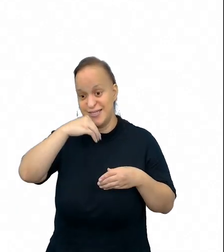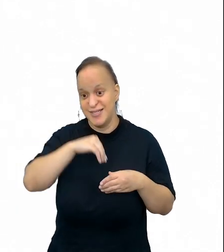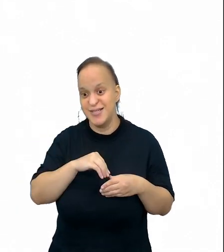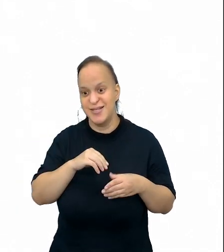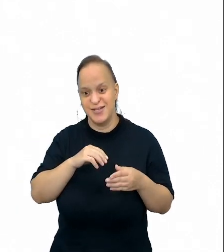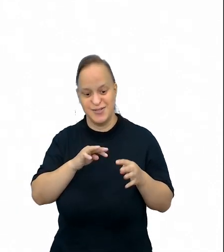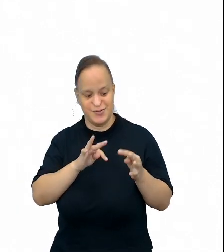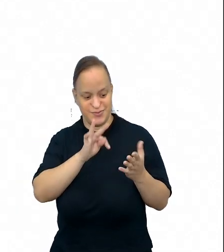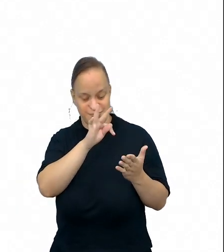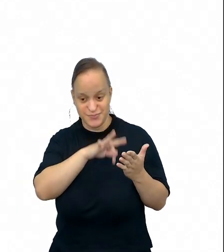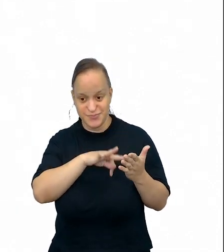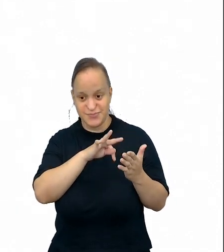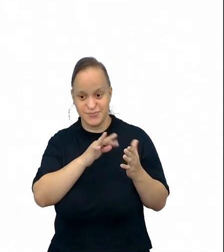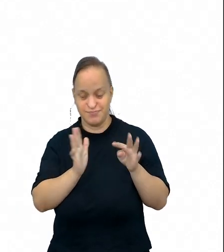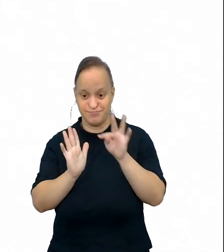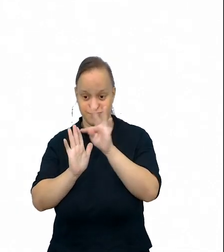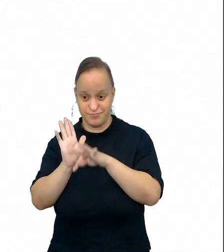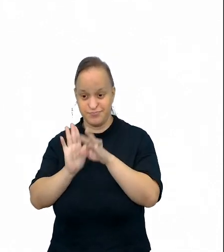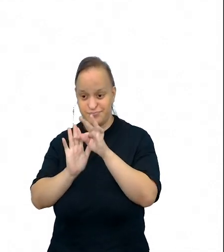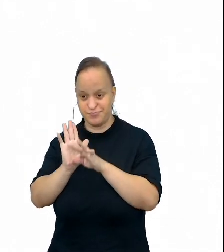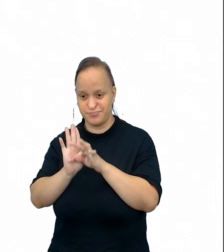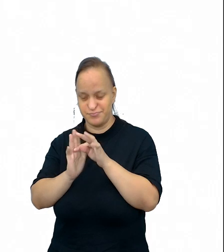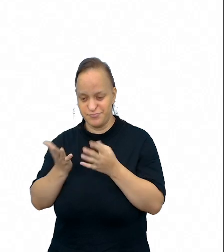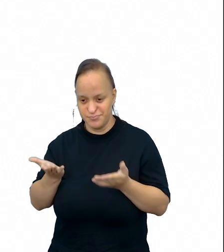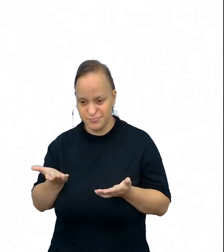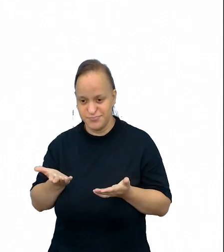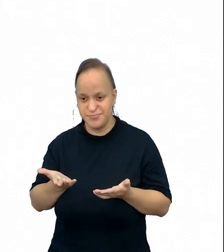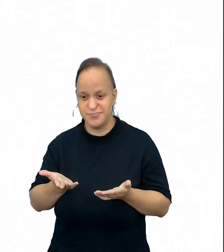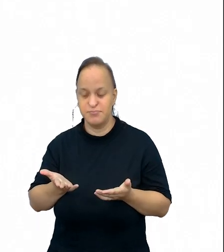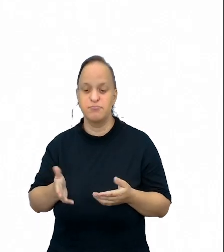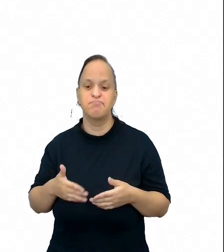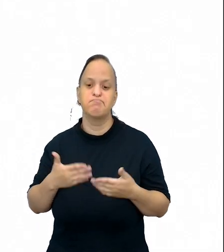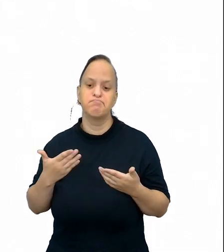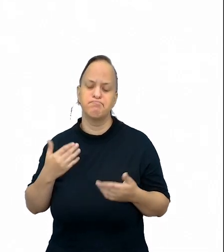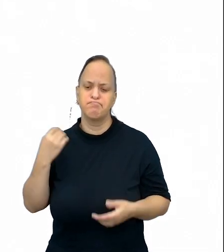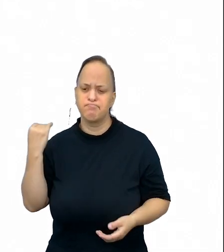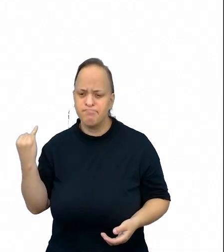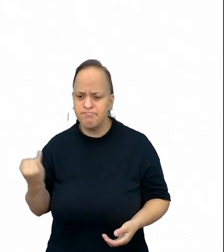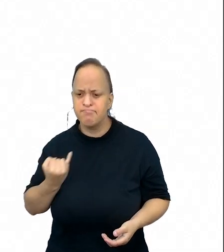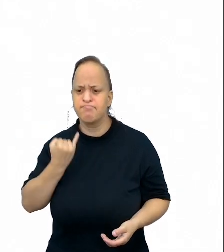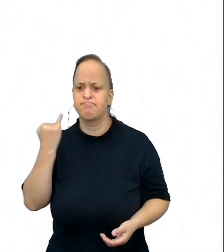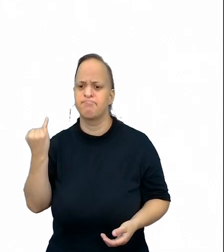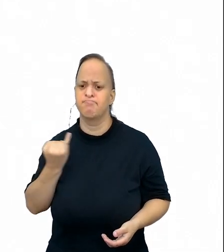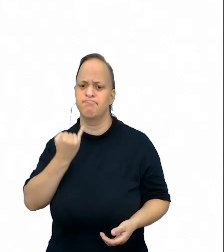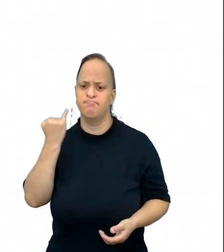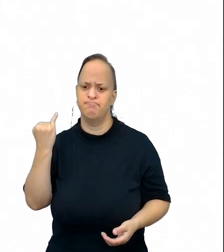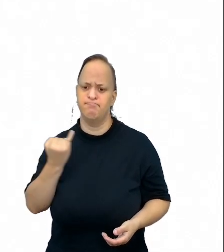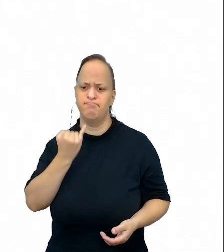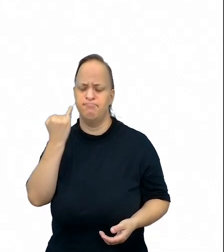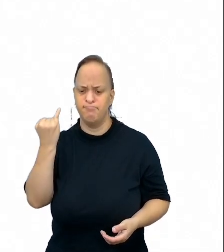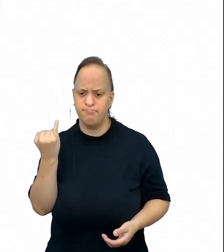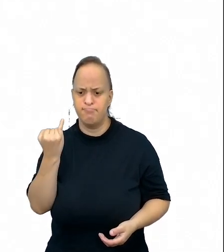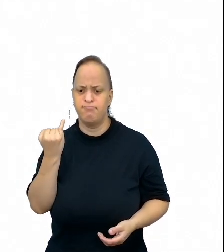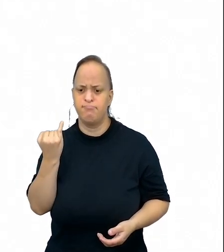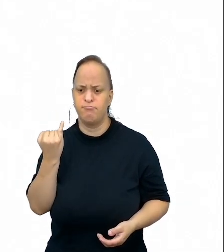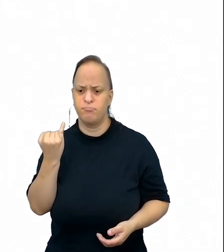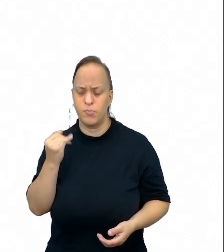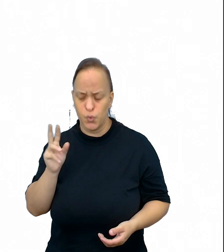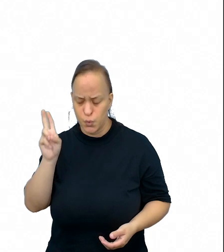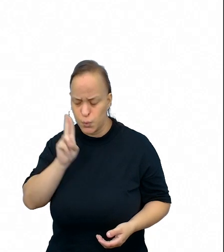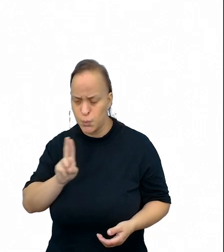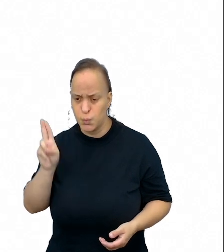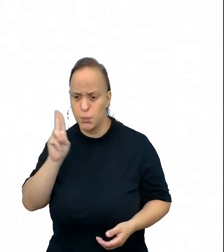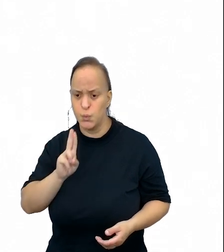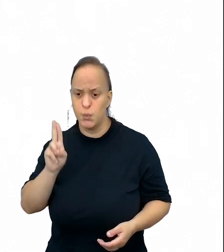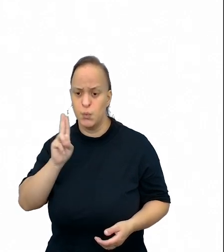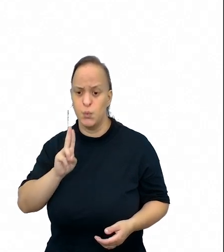real. Então, aqui é importante, né, que sempre se traga essa linguagem